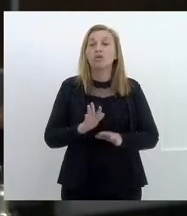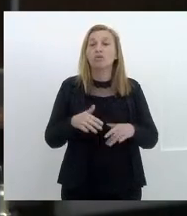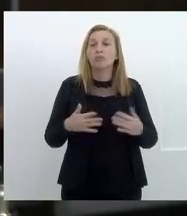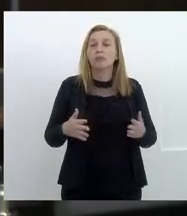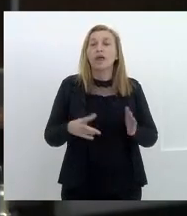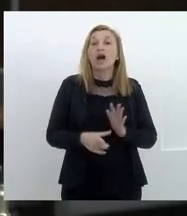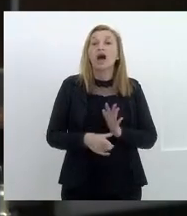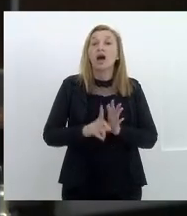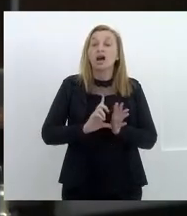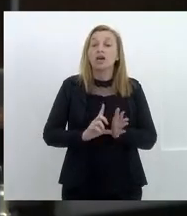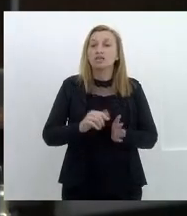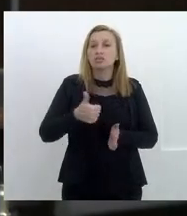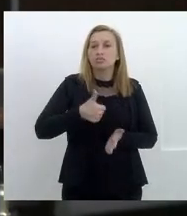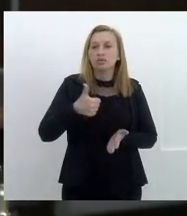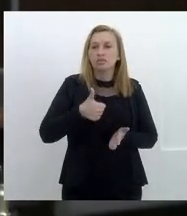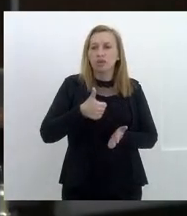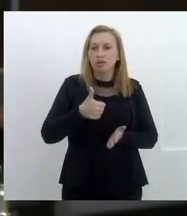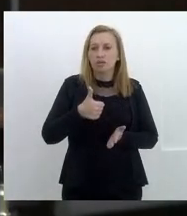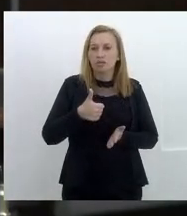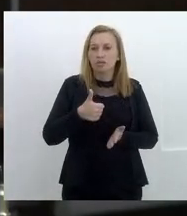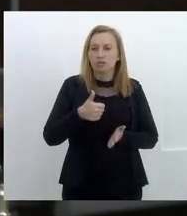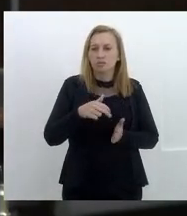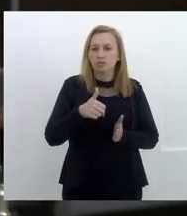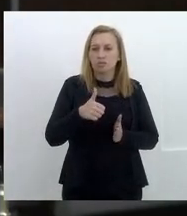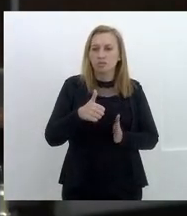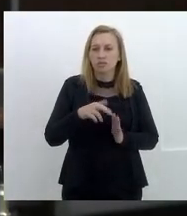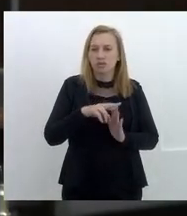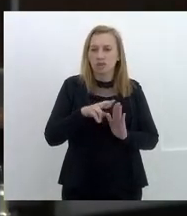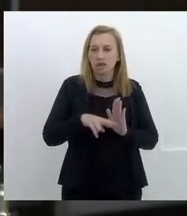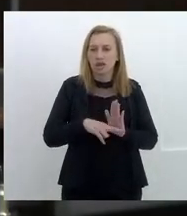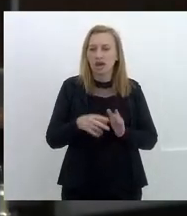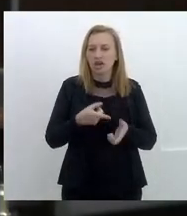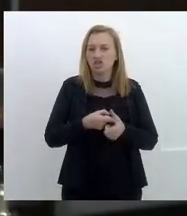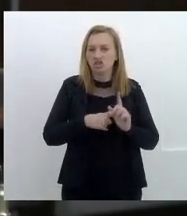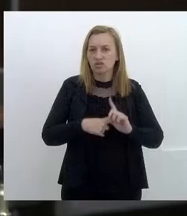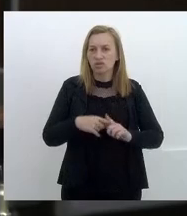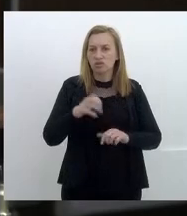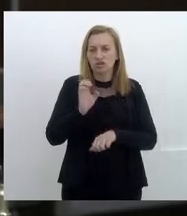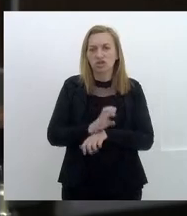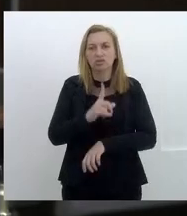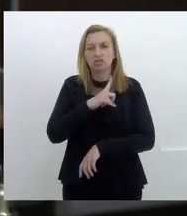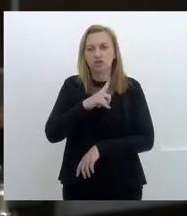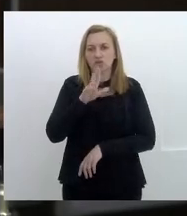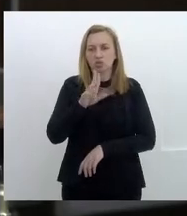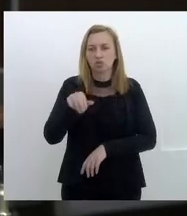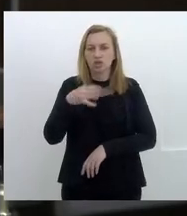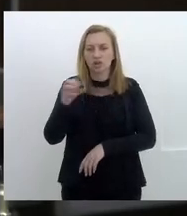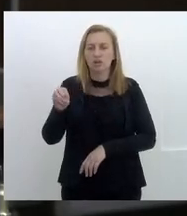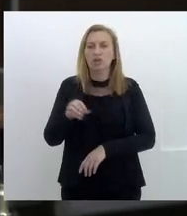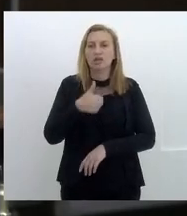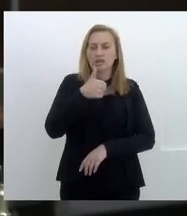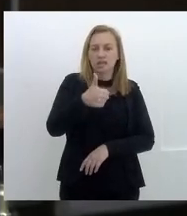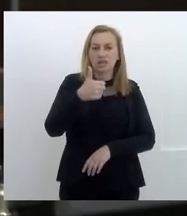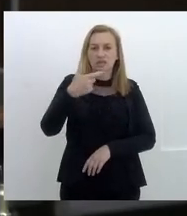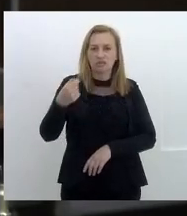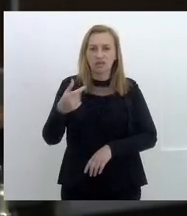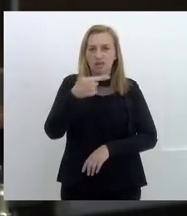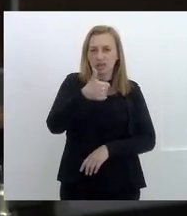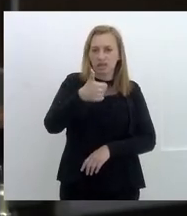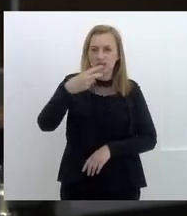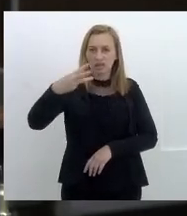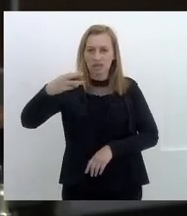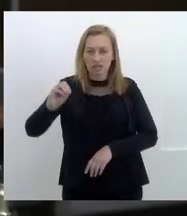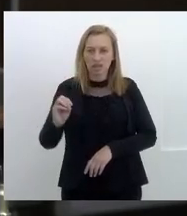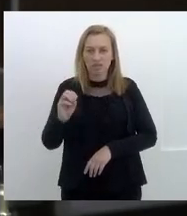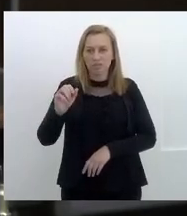antes de entrar no primeiro regime deputada Renata a dívida que o estado tinha com a união era entre 120 130 milhões de reais